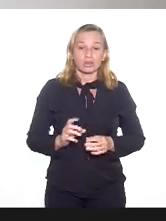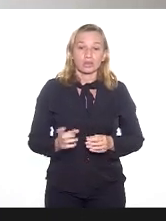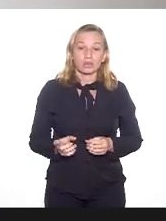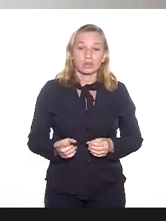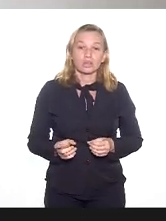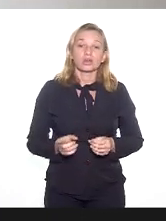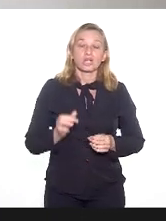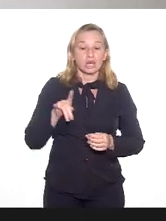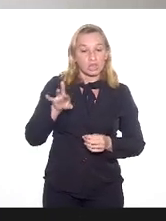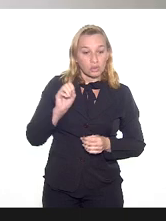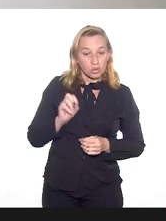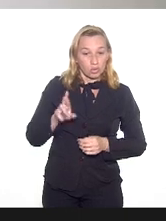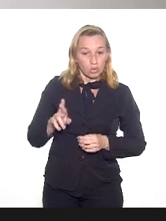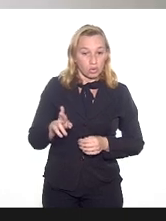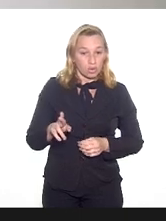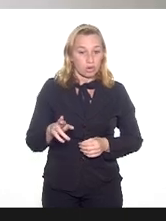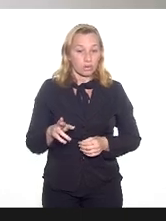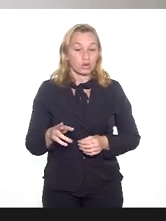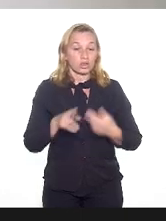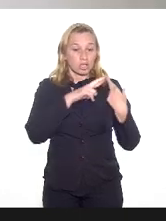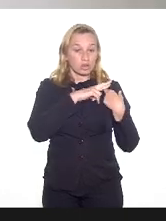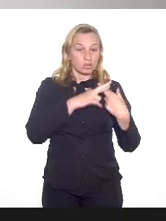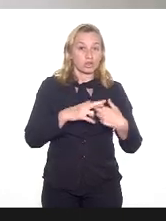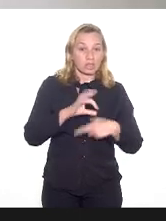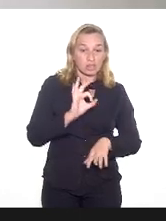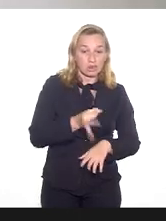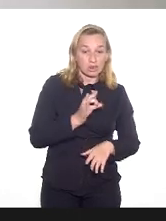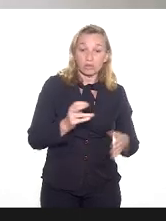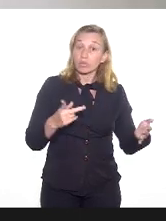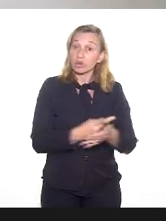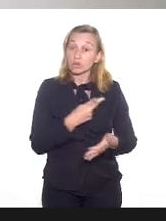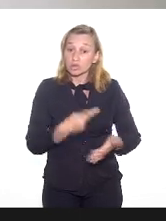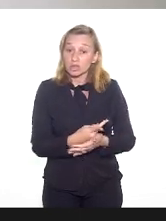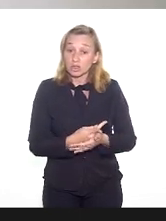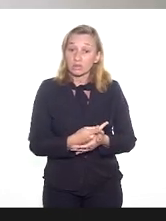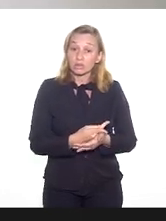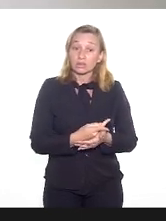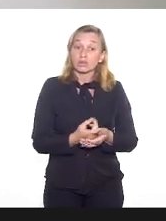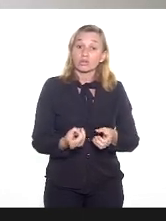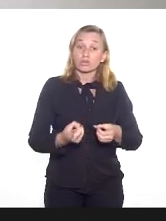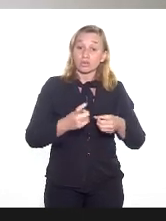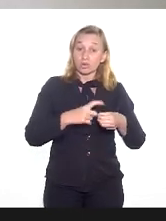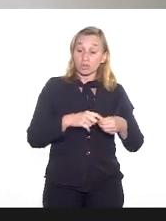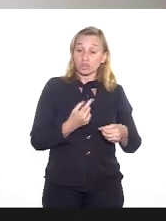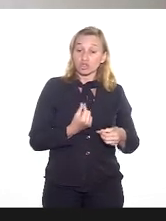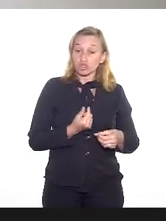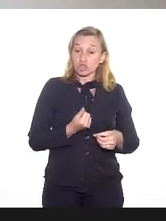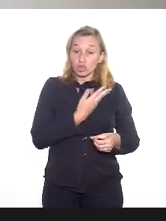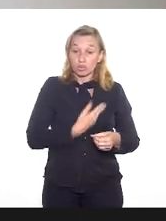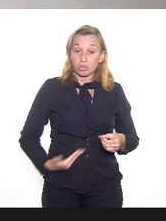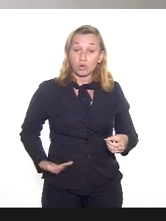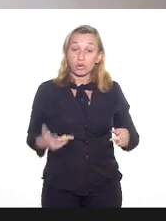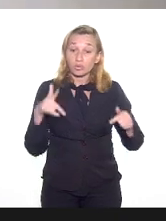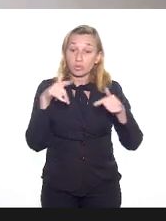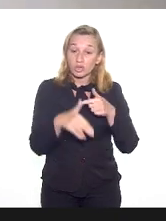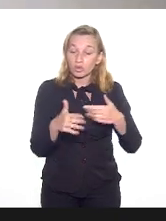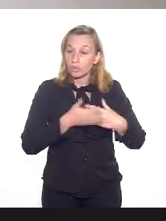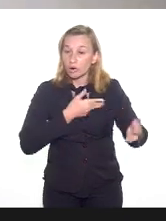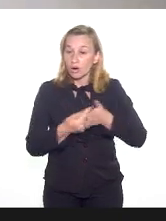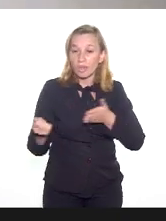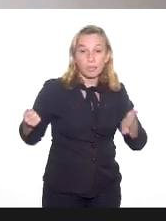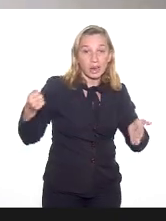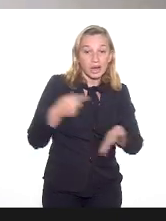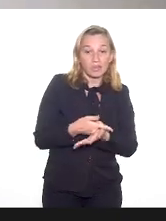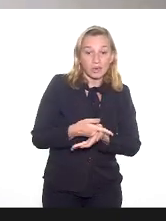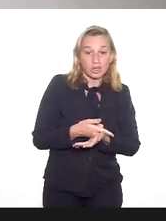de credores, sejam responsabilizados civilmente por esses atos, ressarcindo os cofres públicos e interrompendo quaisquer pagamentos